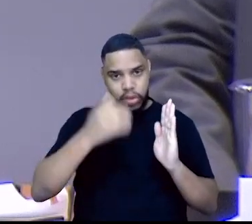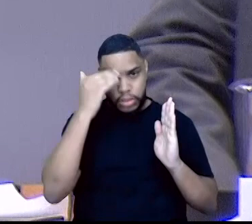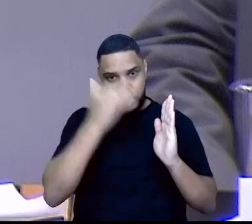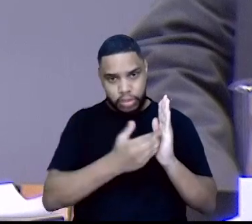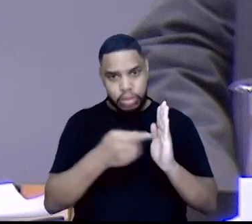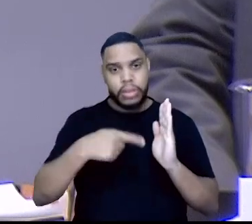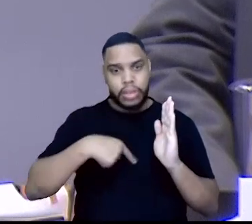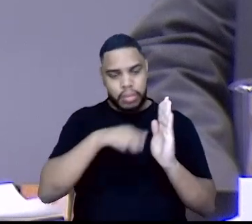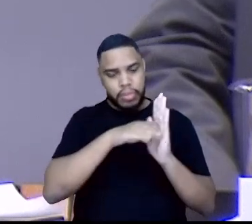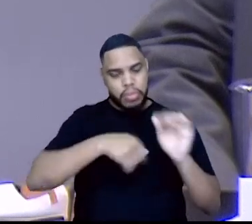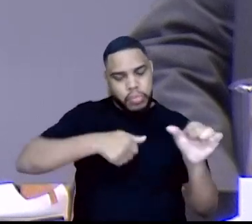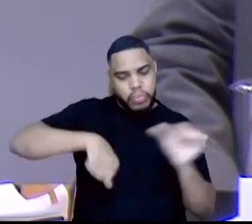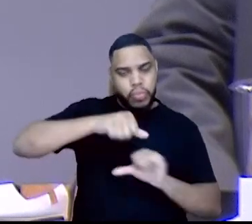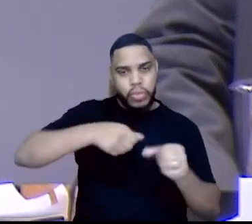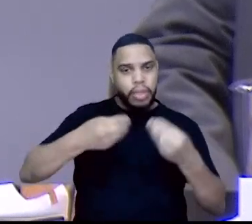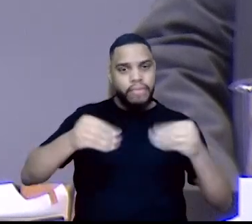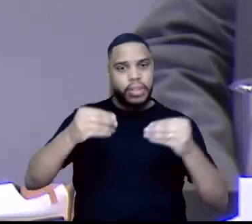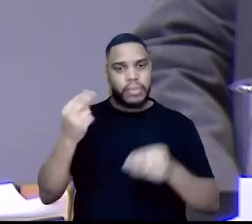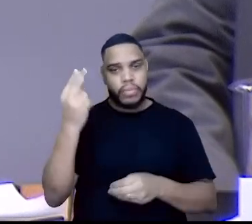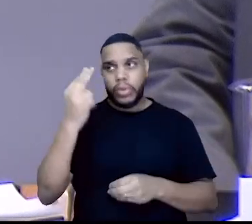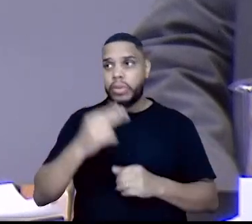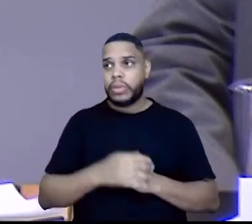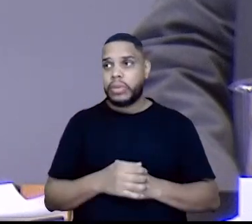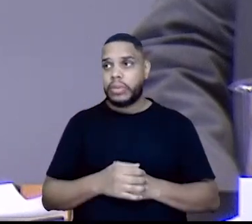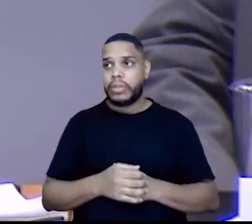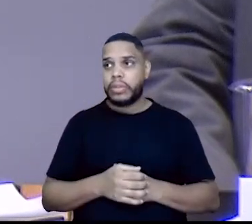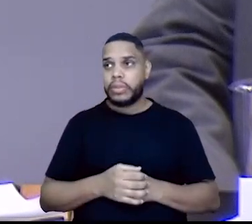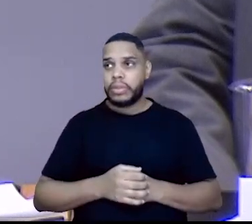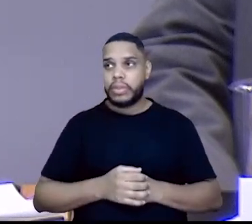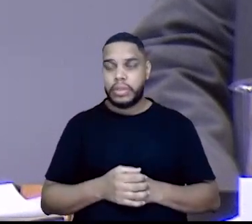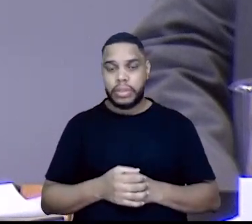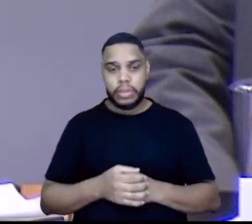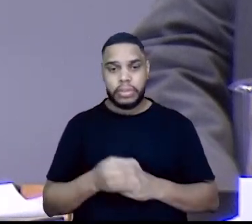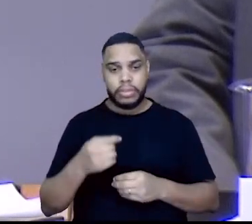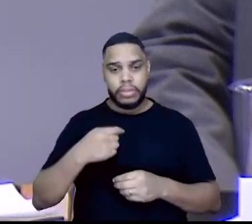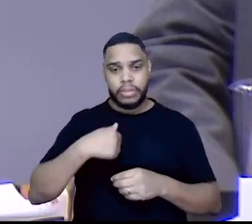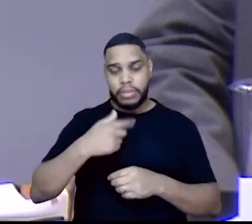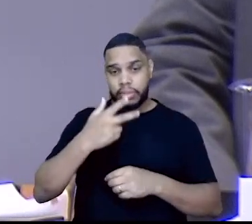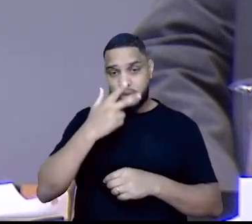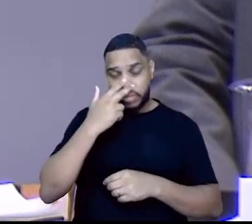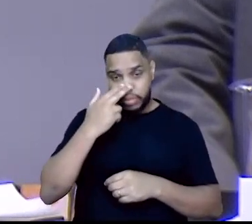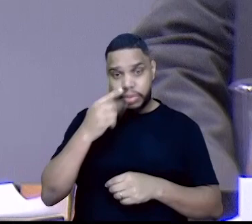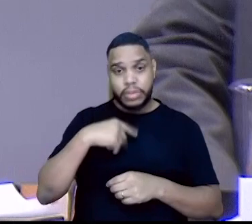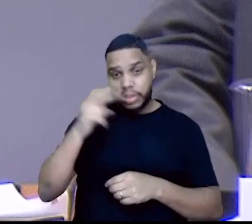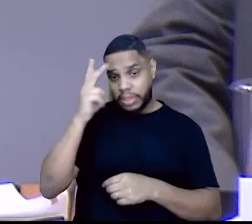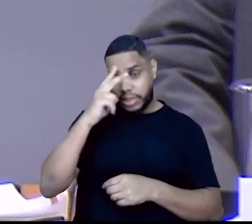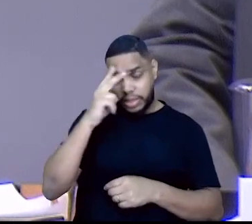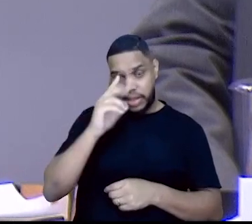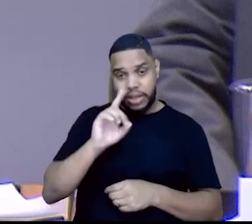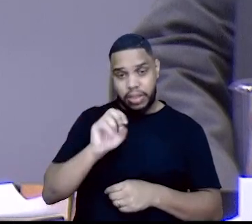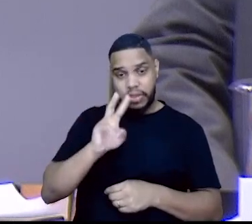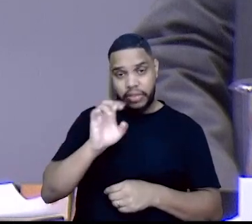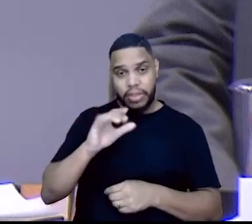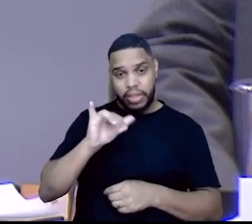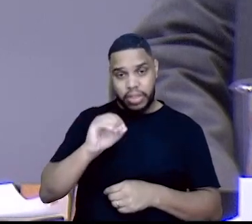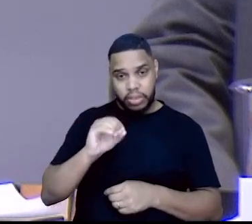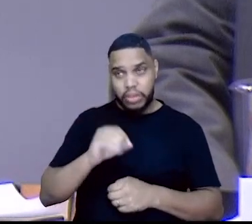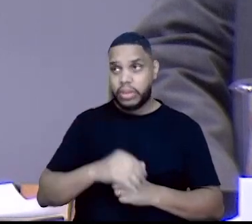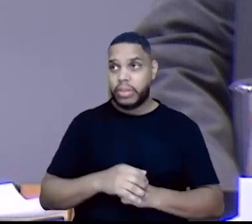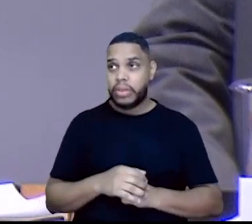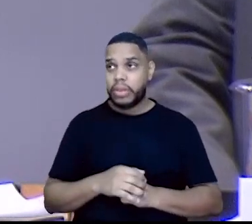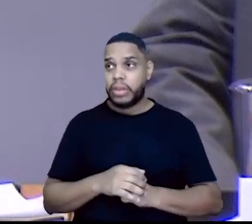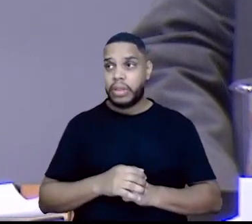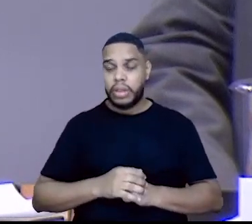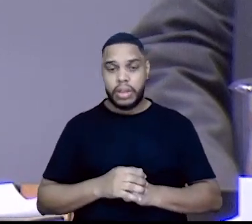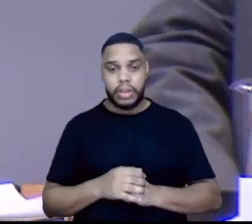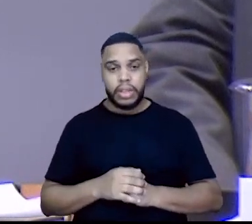não pode ser flexibilizada em nenhuma situação. Eu me lembrei de uma passagem de Del Vecchio, que dizia que é a violação que dá vida